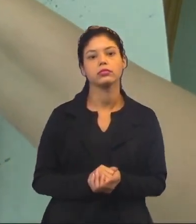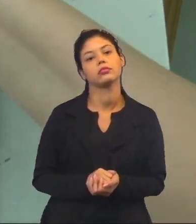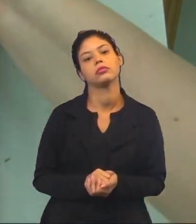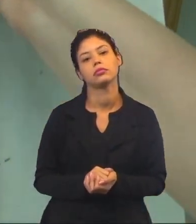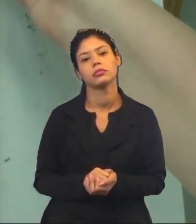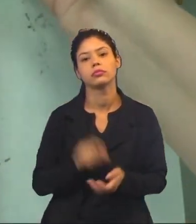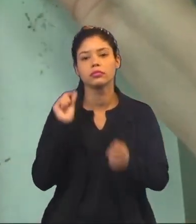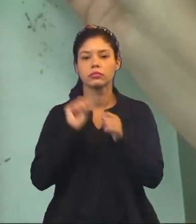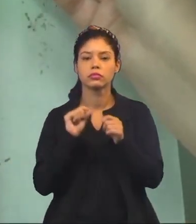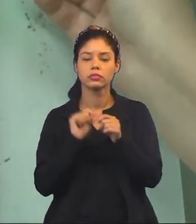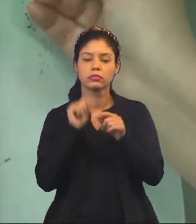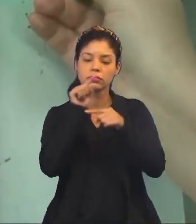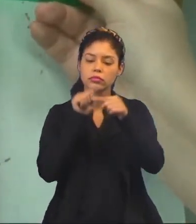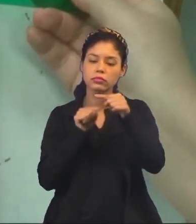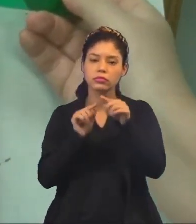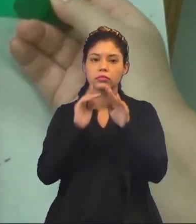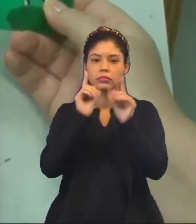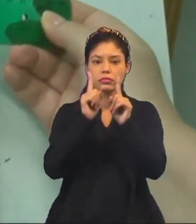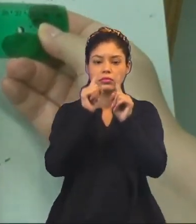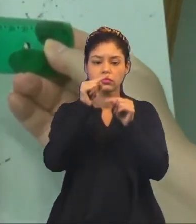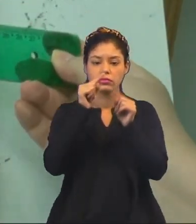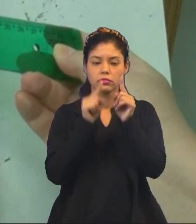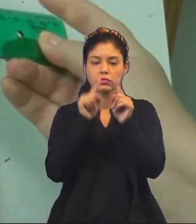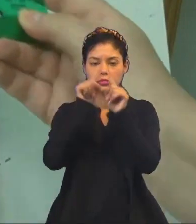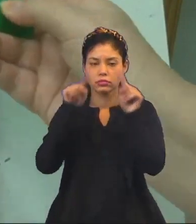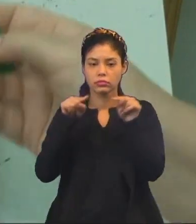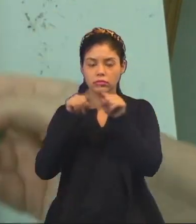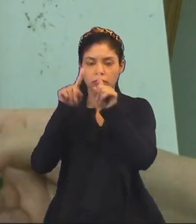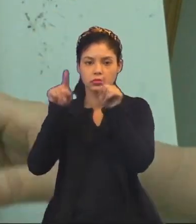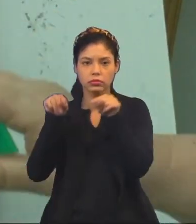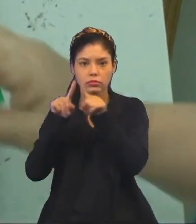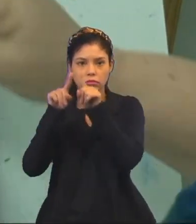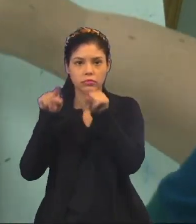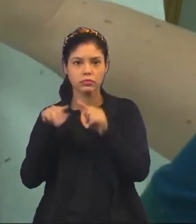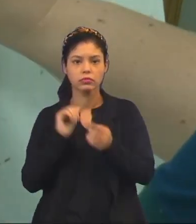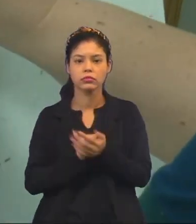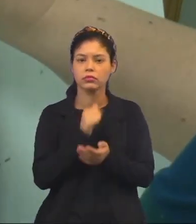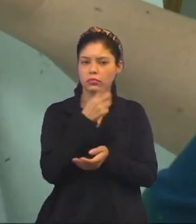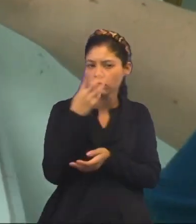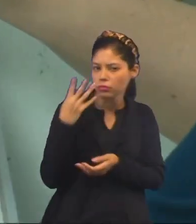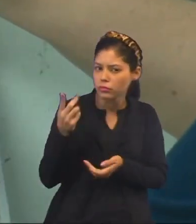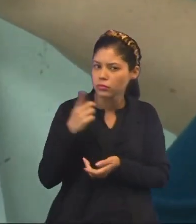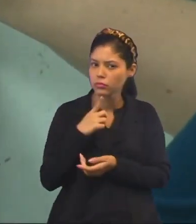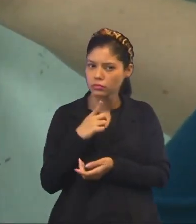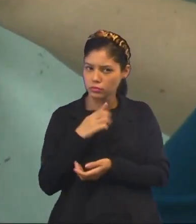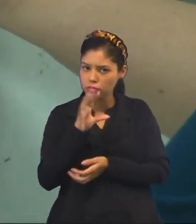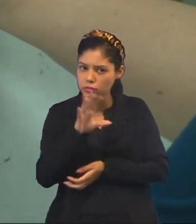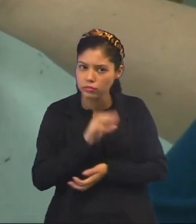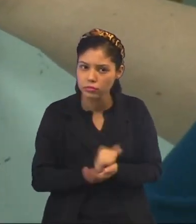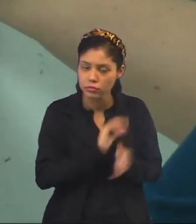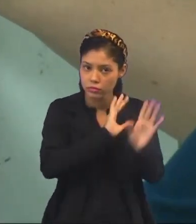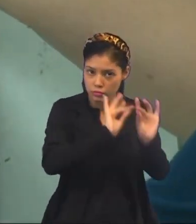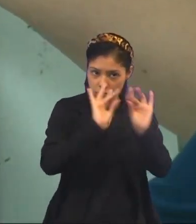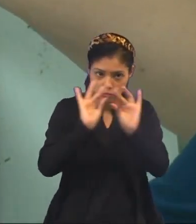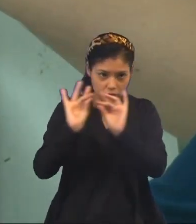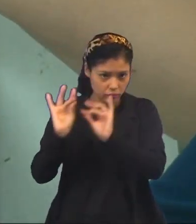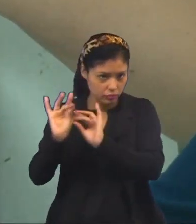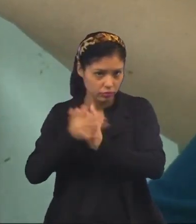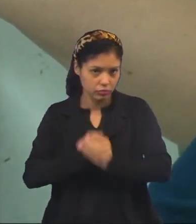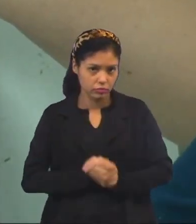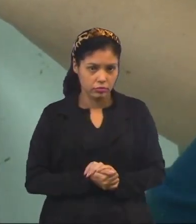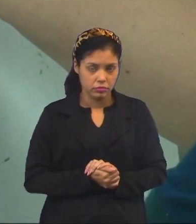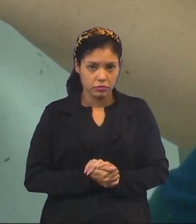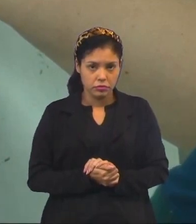aqui, ó, foi feito, dividido em malha quadriculada. Se nós formos contarmos aqui, cada um